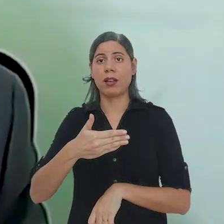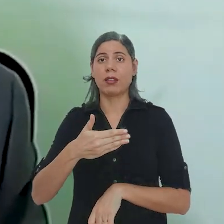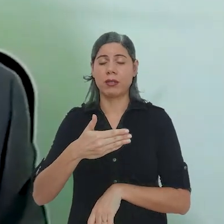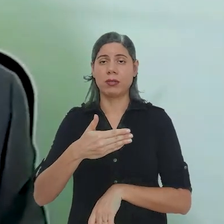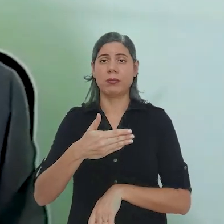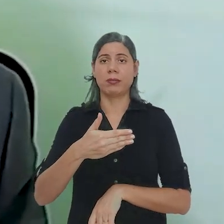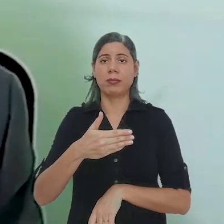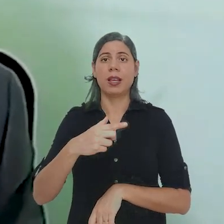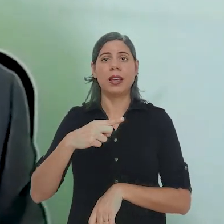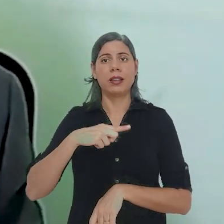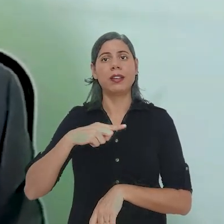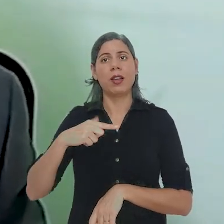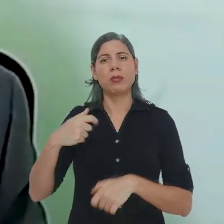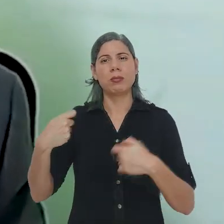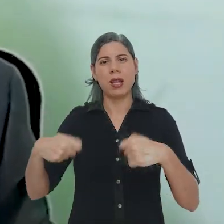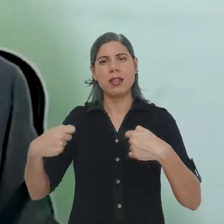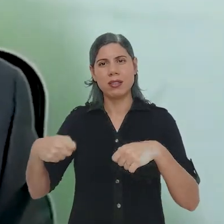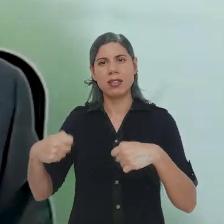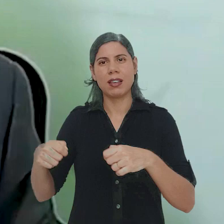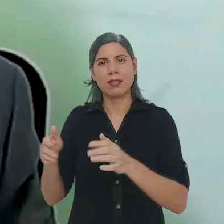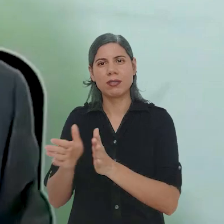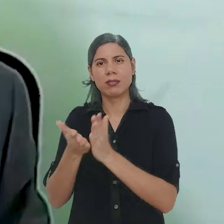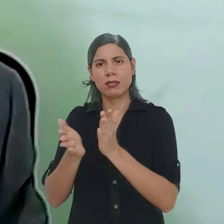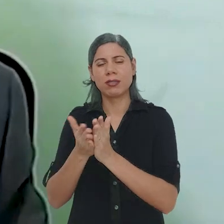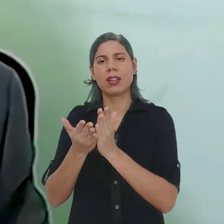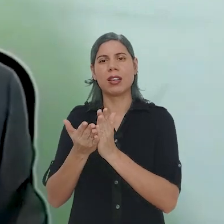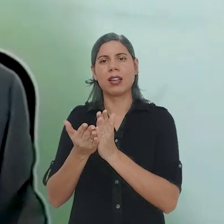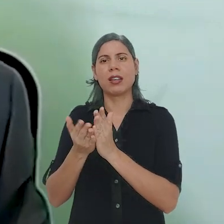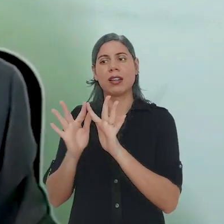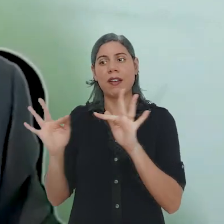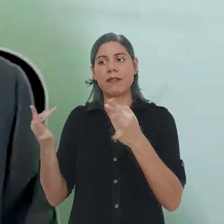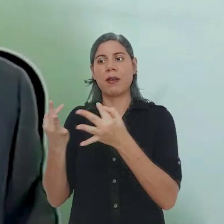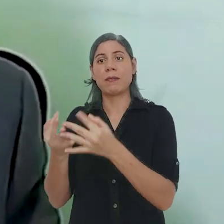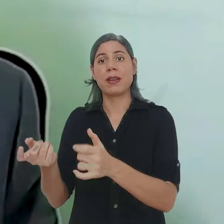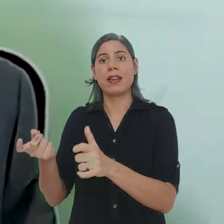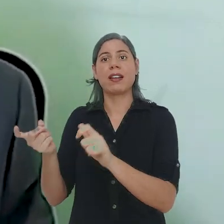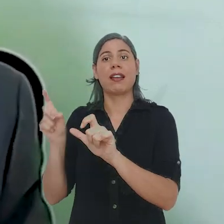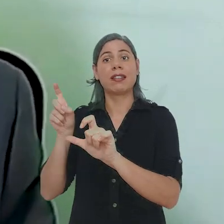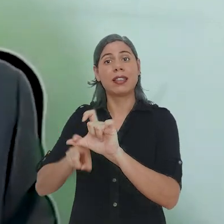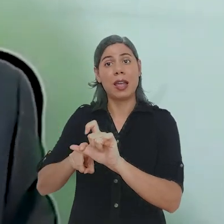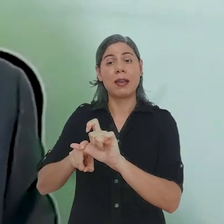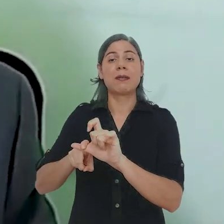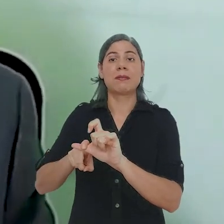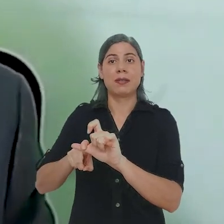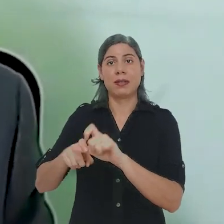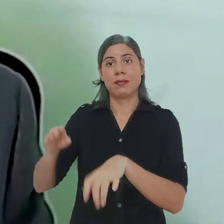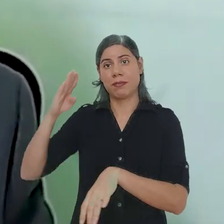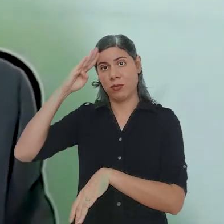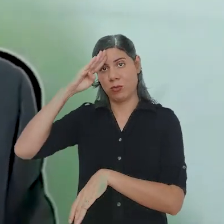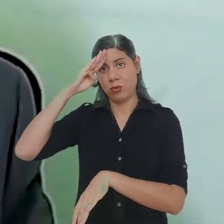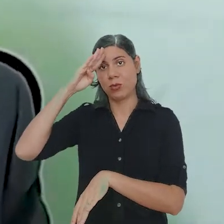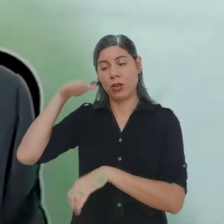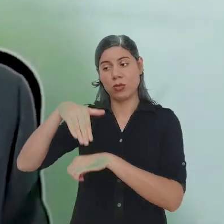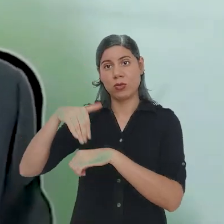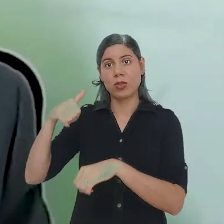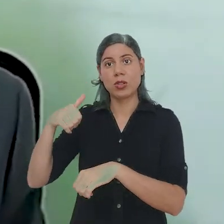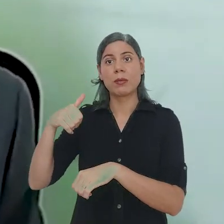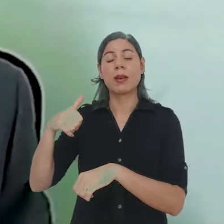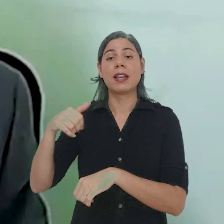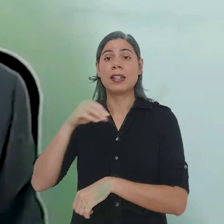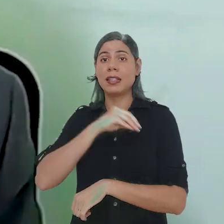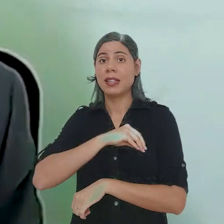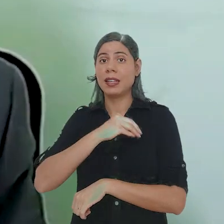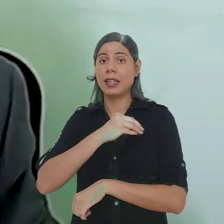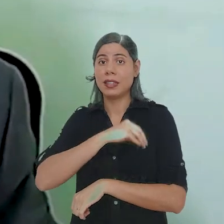dependente, carente de um soldado da borracha ou de uma soldada da borracha que foi convocado e que essa renda